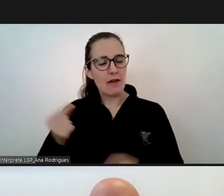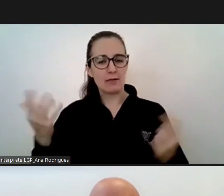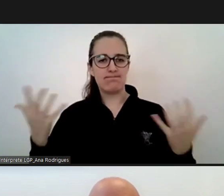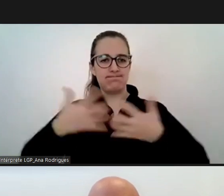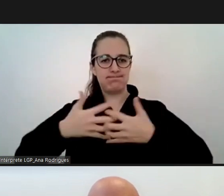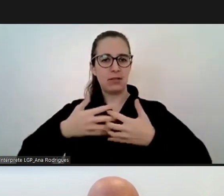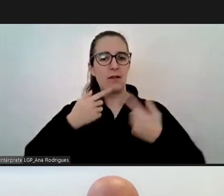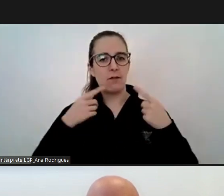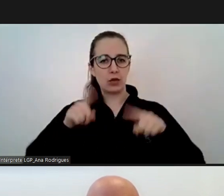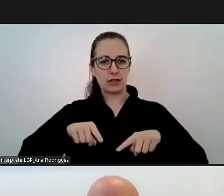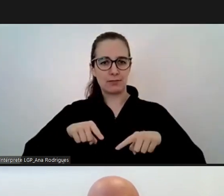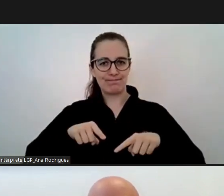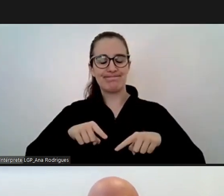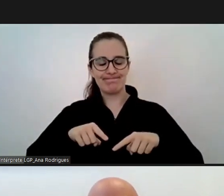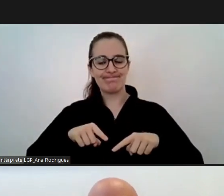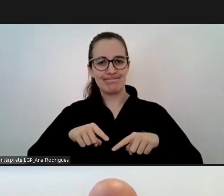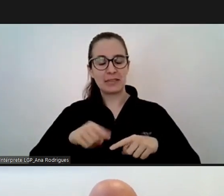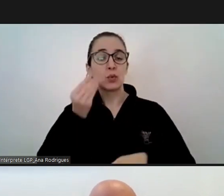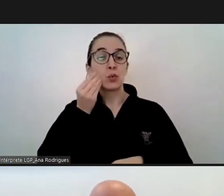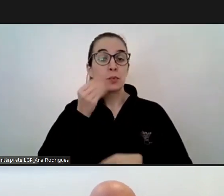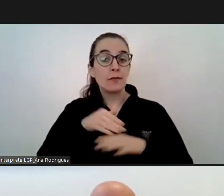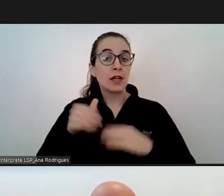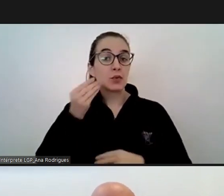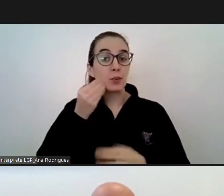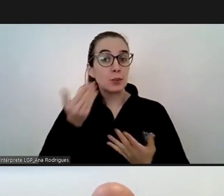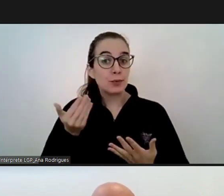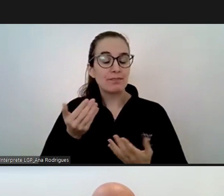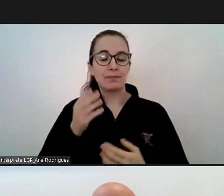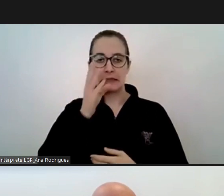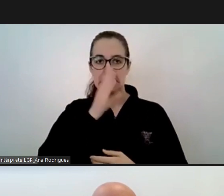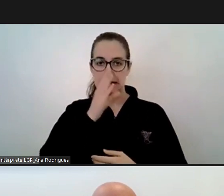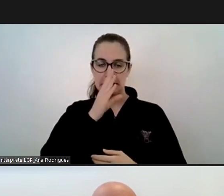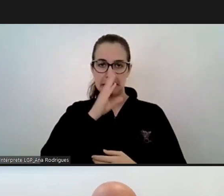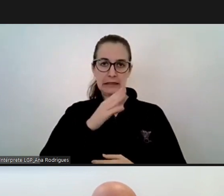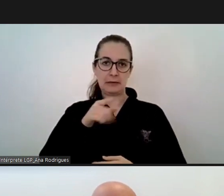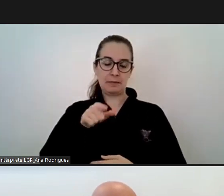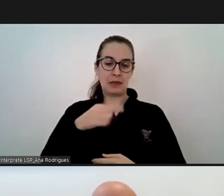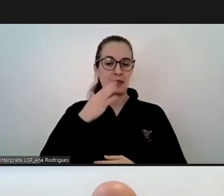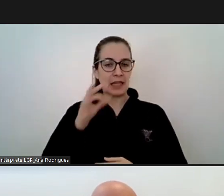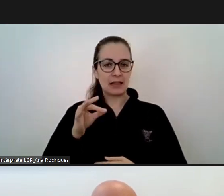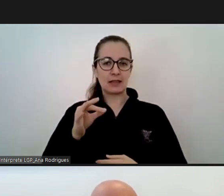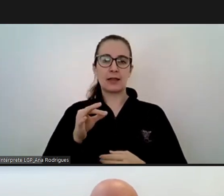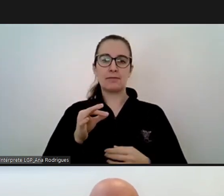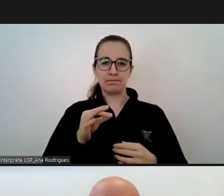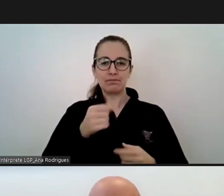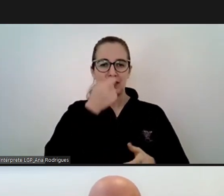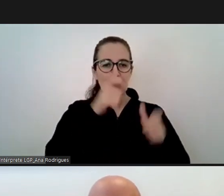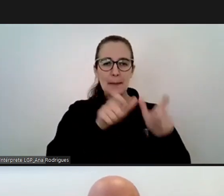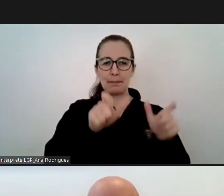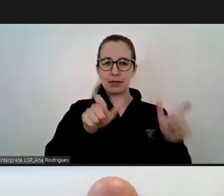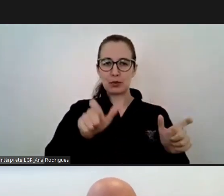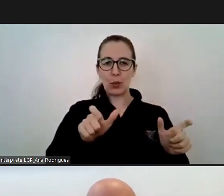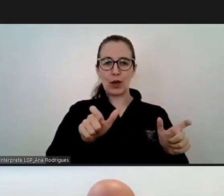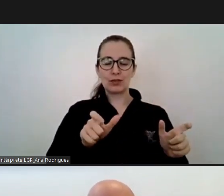inevitavelmente feita também através daquilo que é o engajamento, para utilizar uma